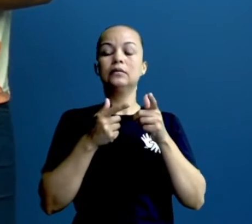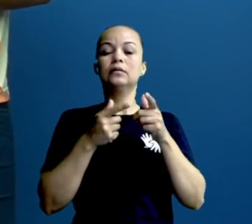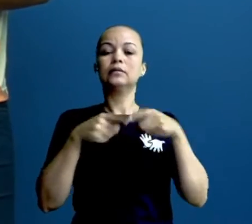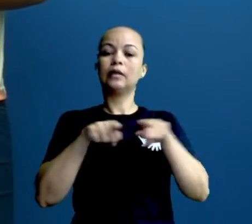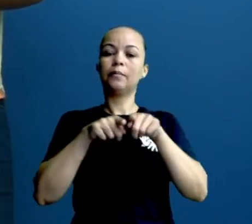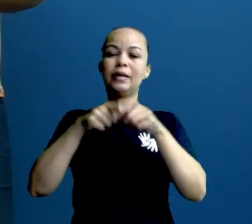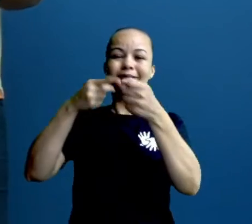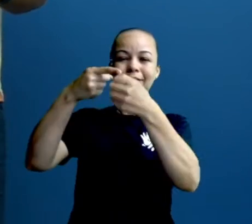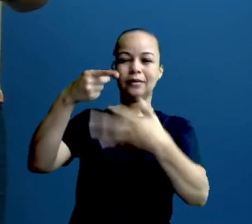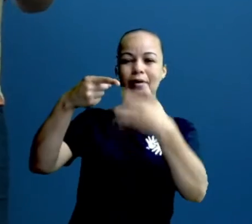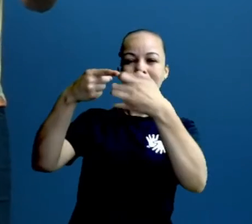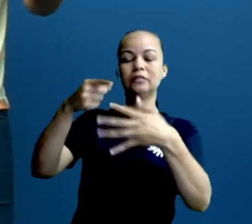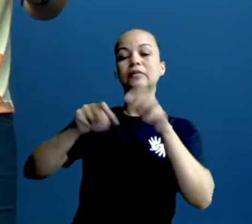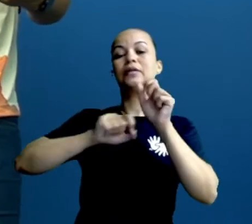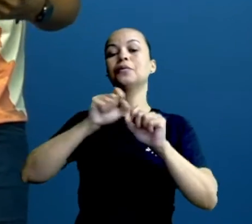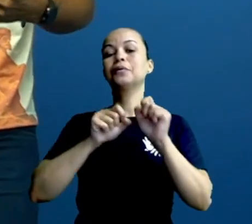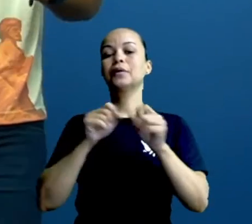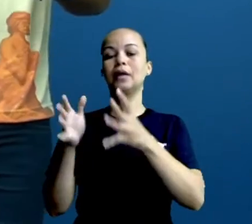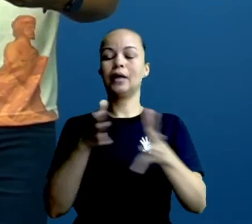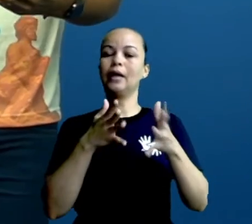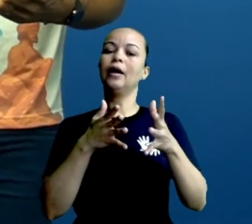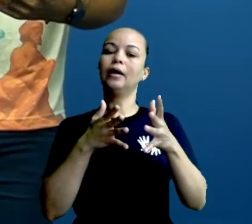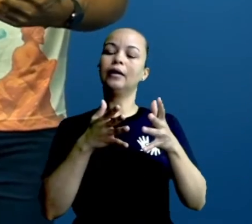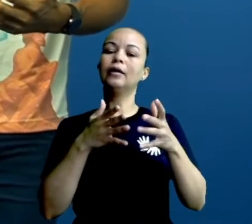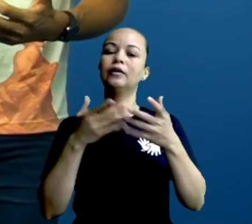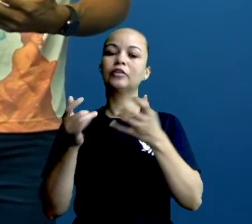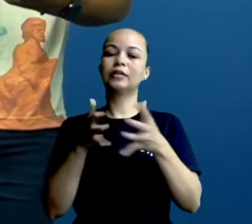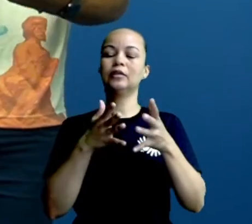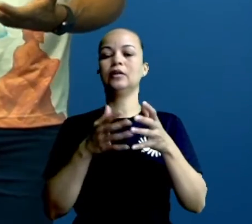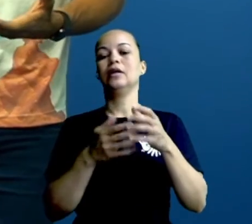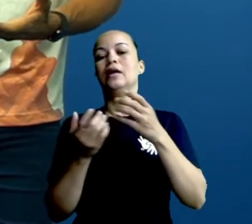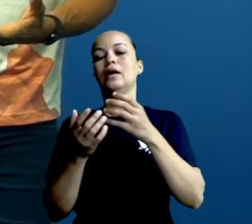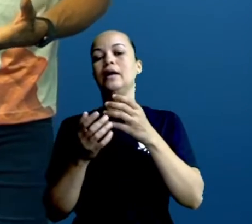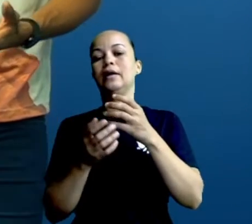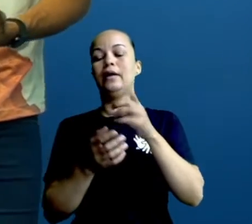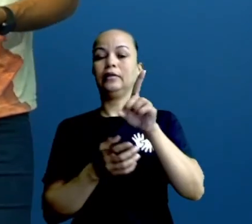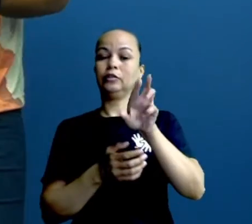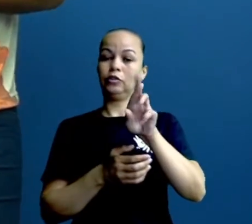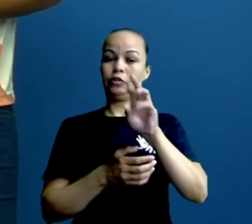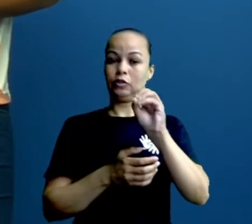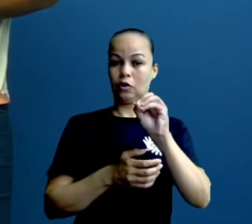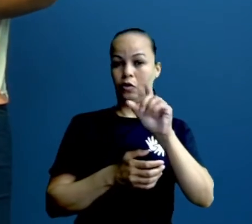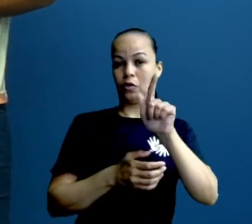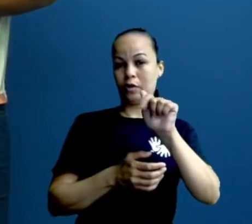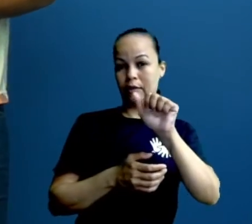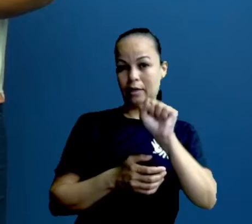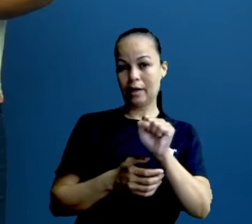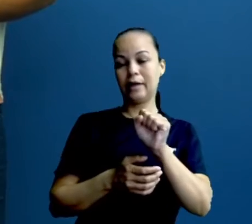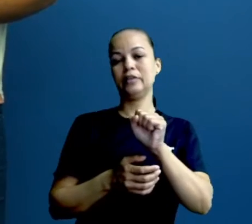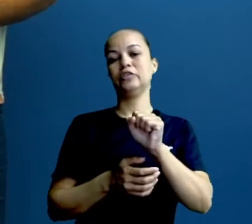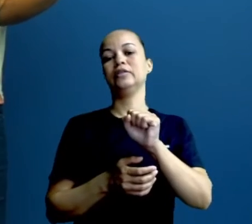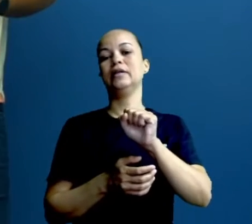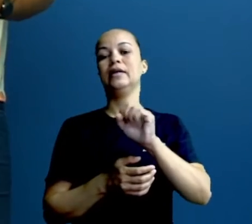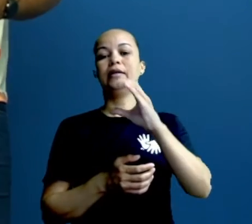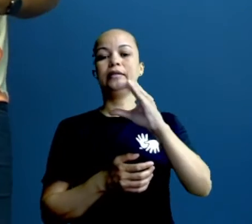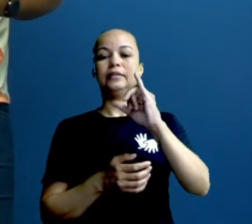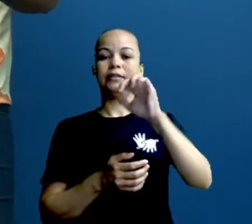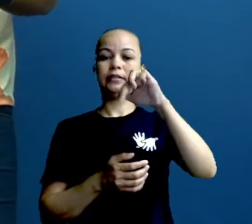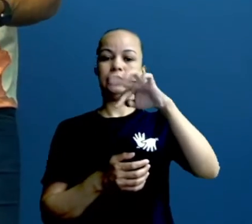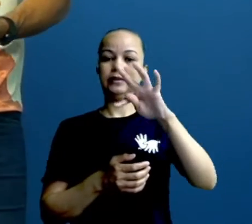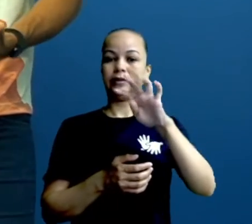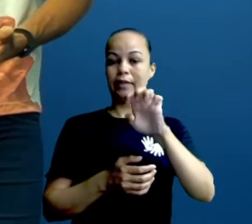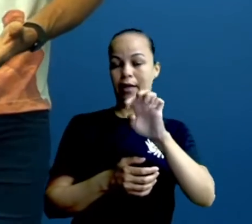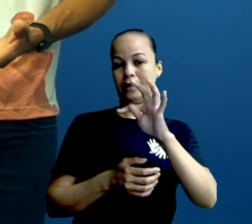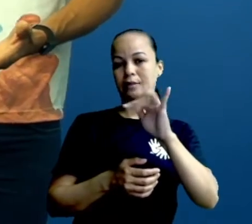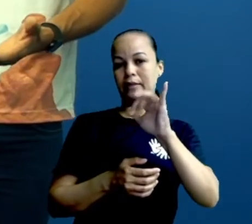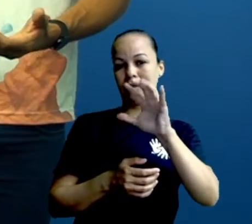se classificam como uma das categorias de drogas, né, que são as drogas sintéticas. Só que essas daqui são lícitas, tá certo? São